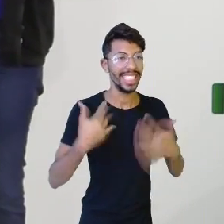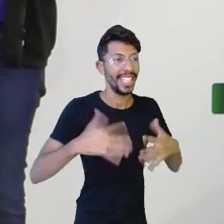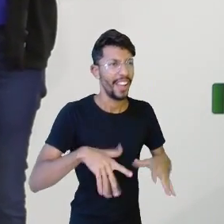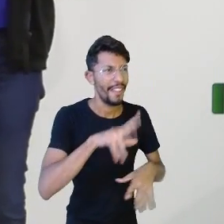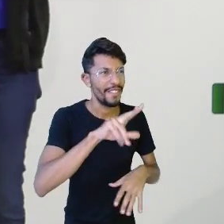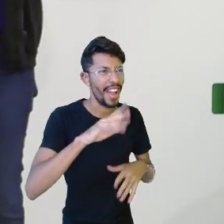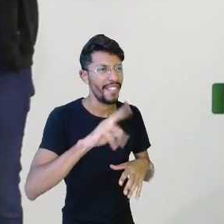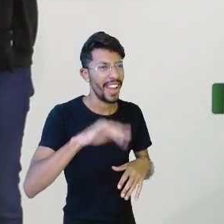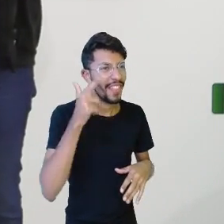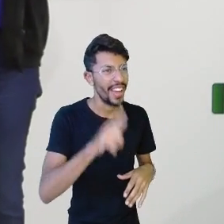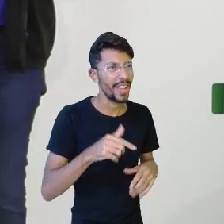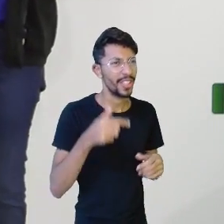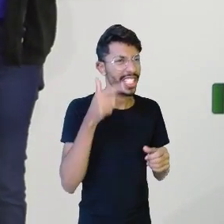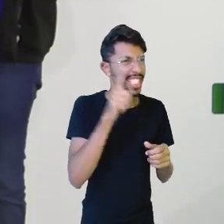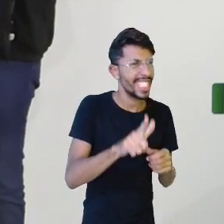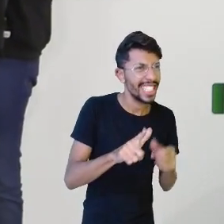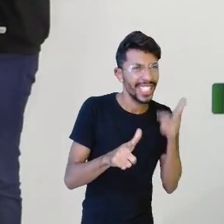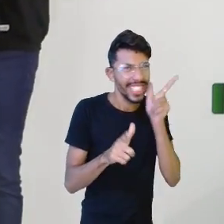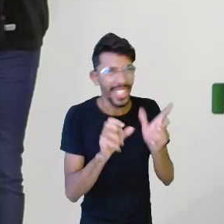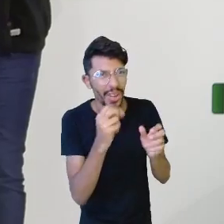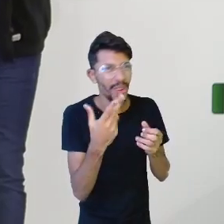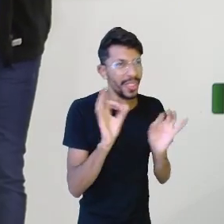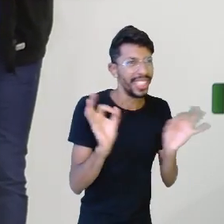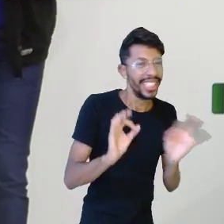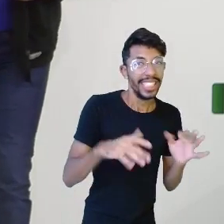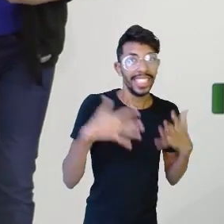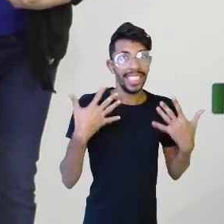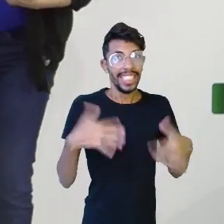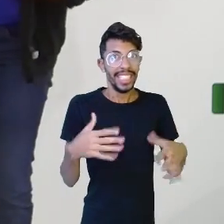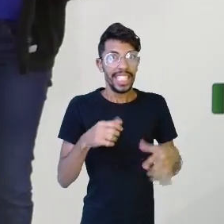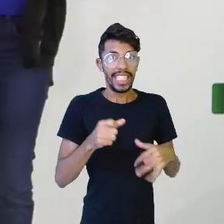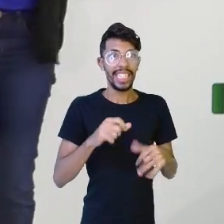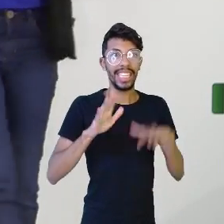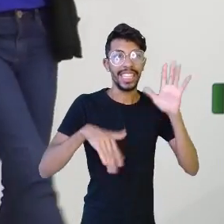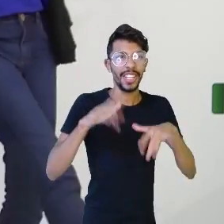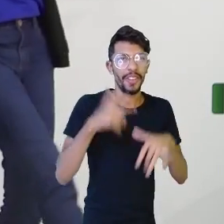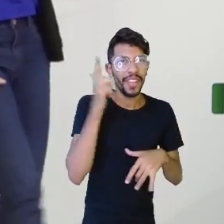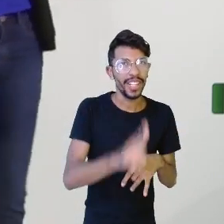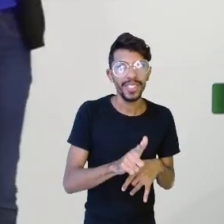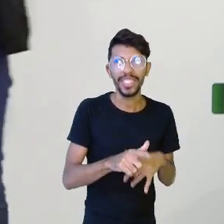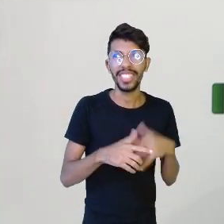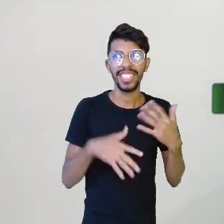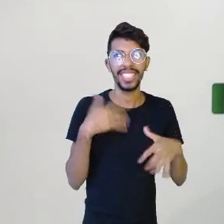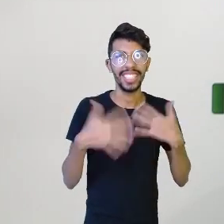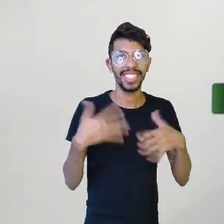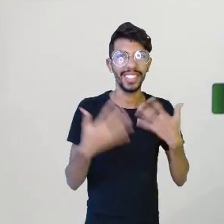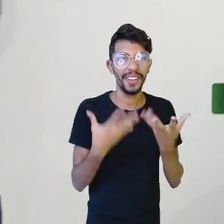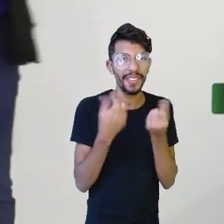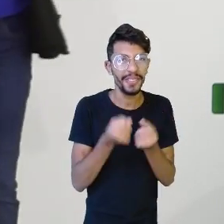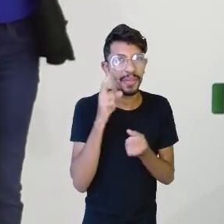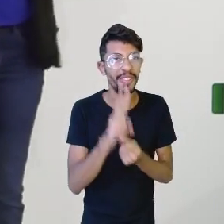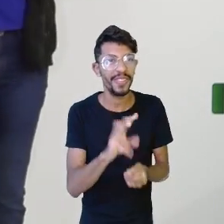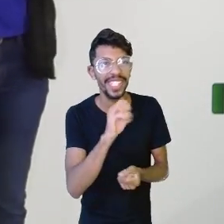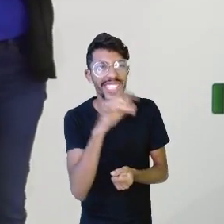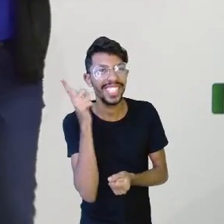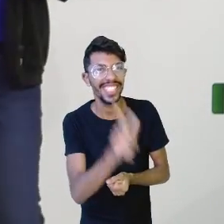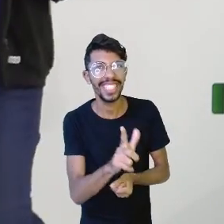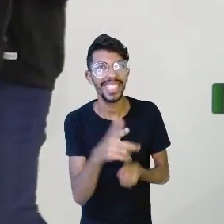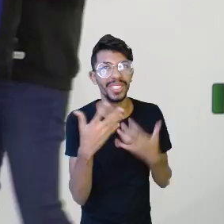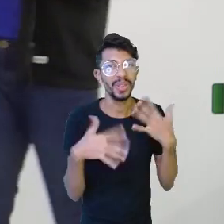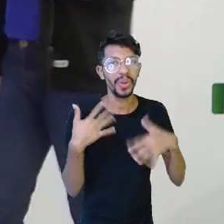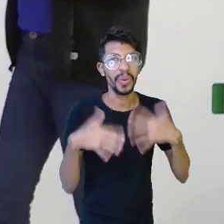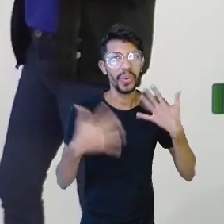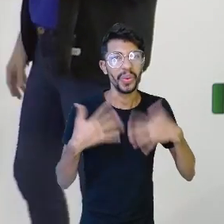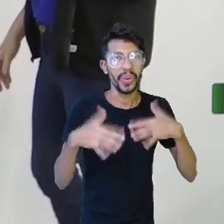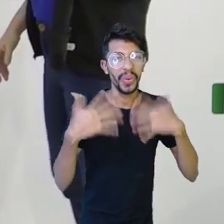correndo contra o tempo. Será que ela vai conseguir dessa vez os 35 segundos milhões? Não sei se ela vai conseguir.